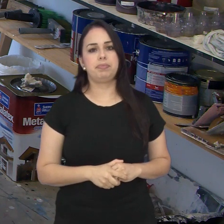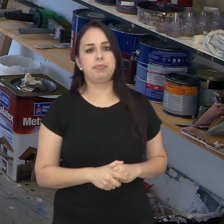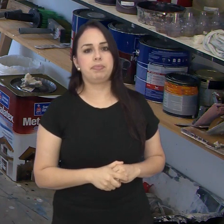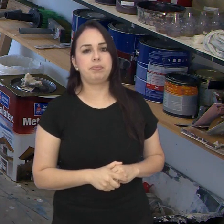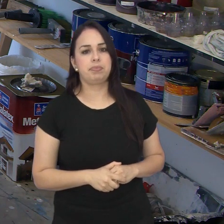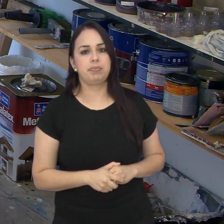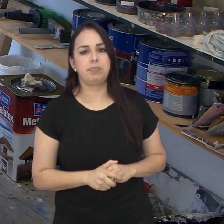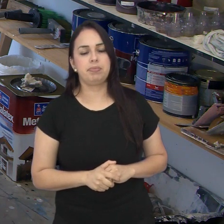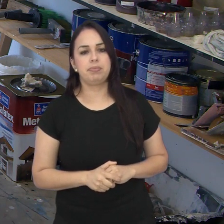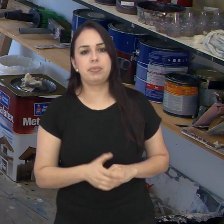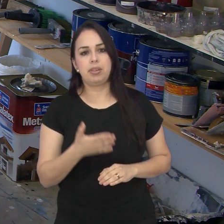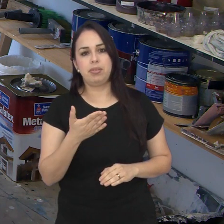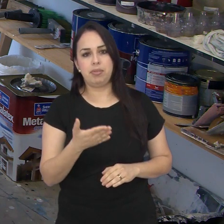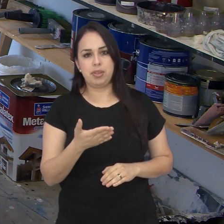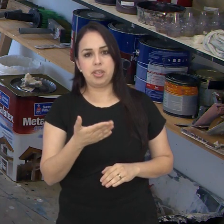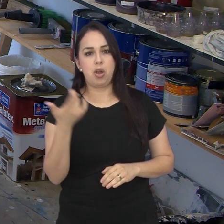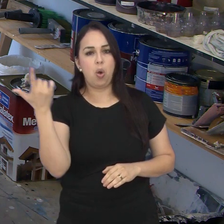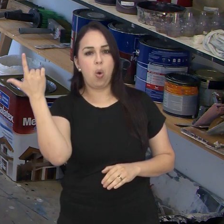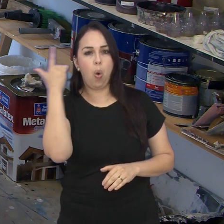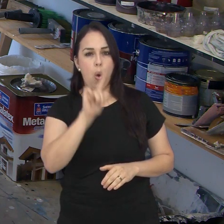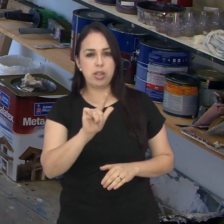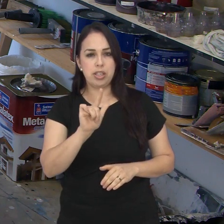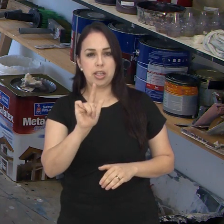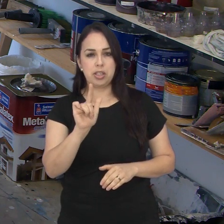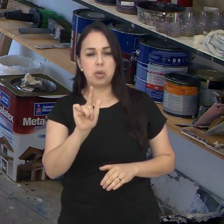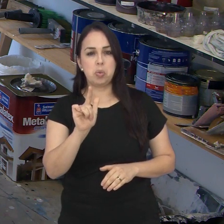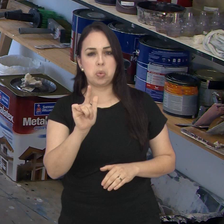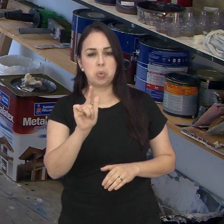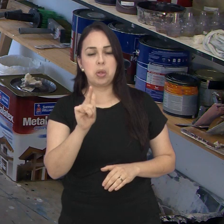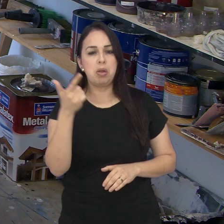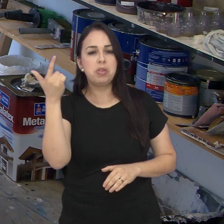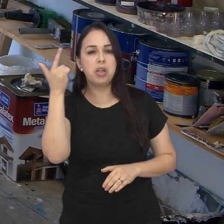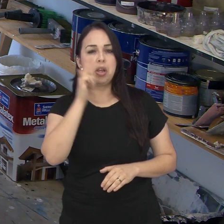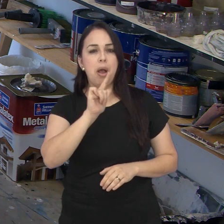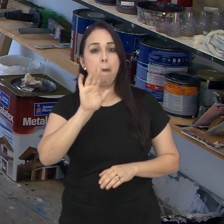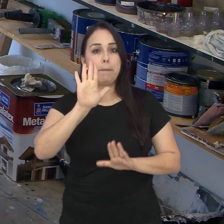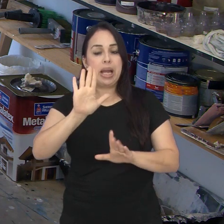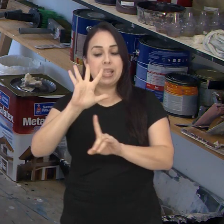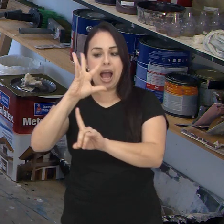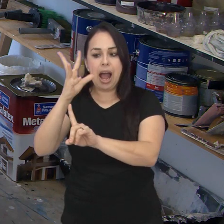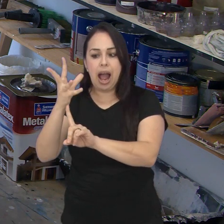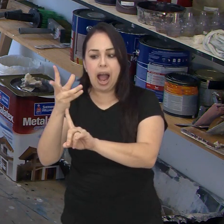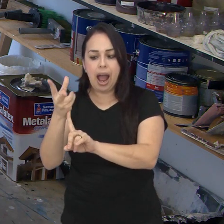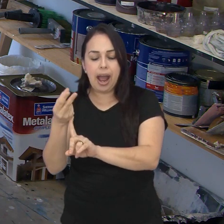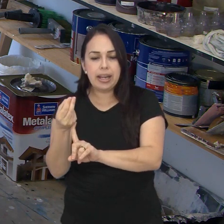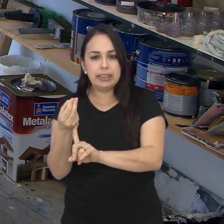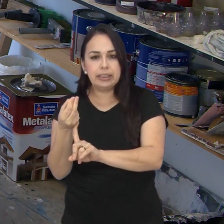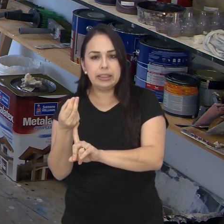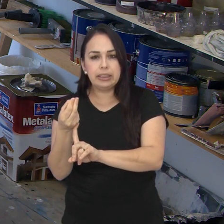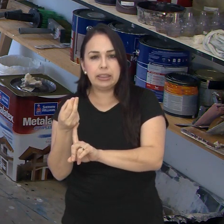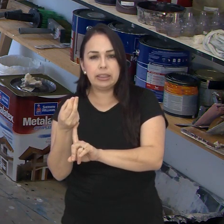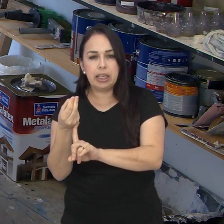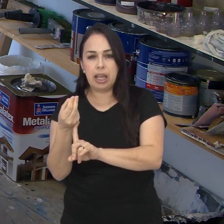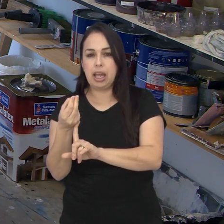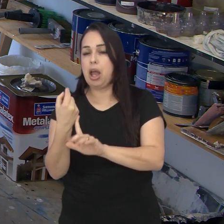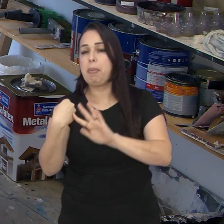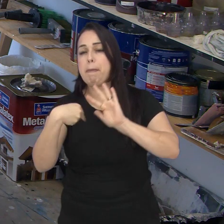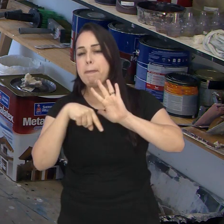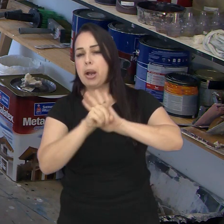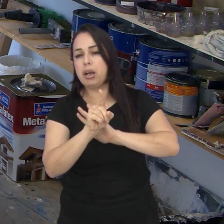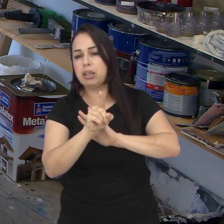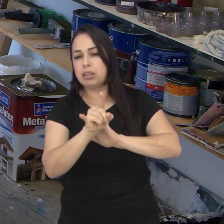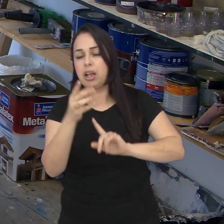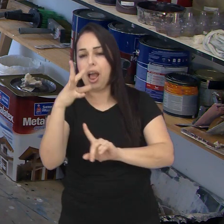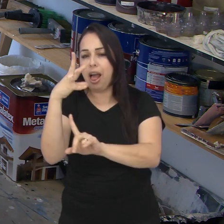Cidinha, e você conseguiu, né, ter essa valorização, mas você acha que a arte no geral, ela é uma pergunta bem assim,